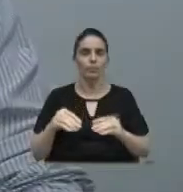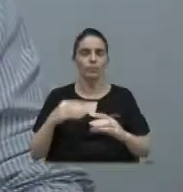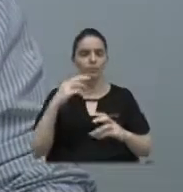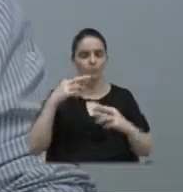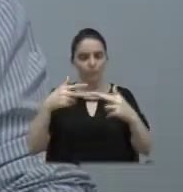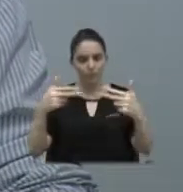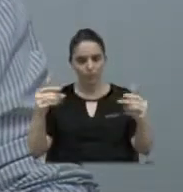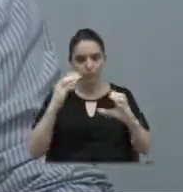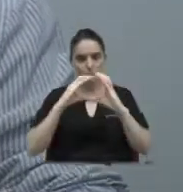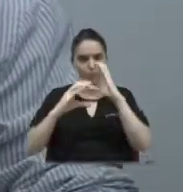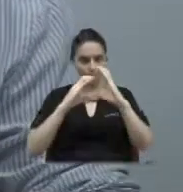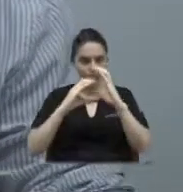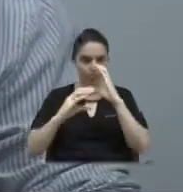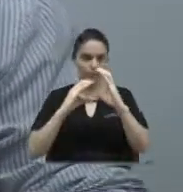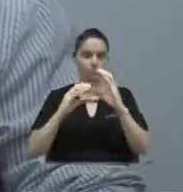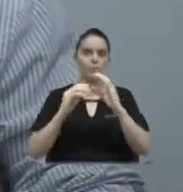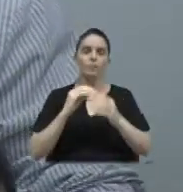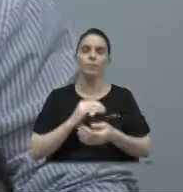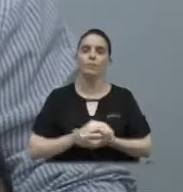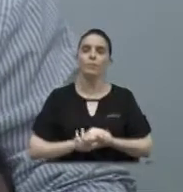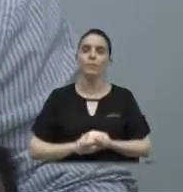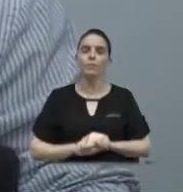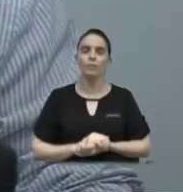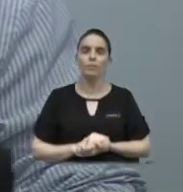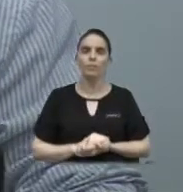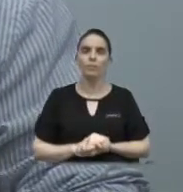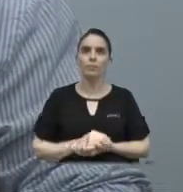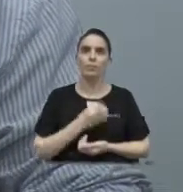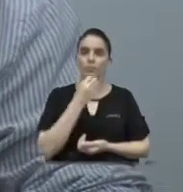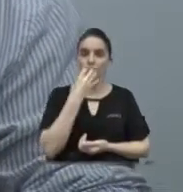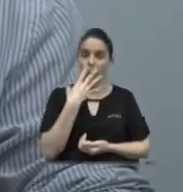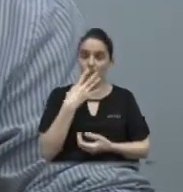de comunicação. É sempre bom essa